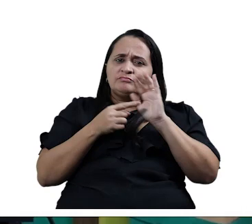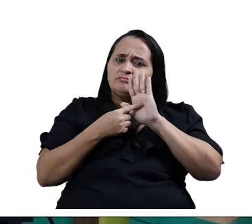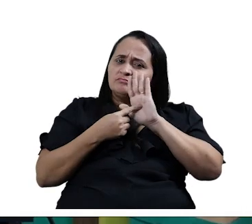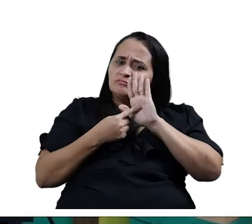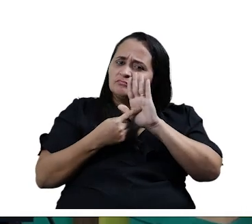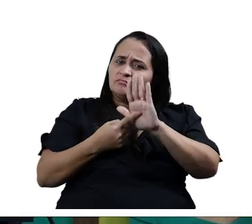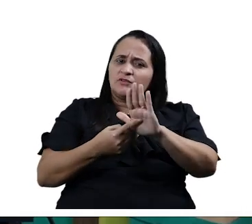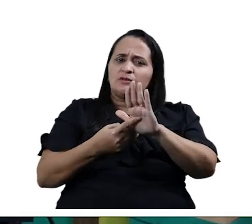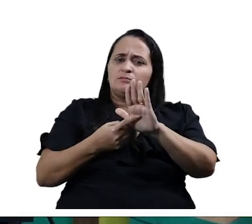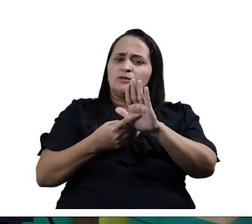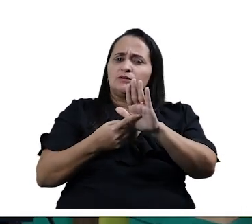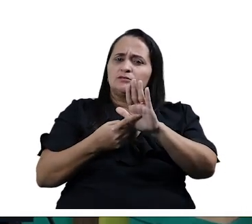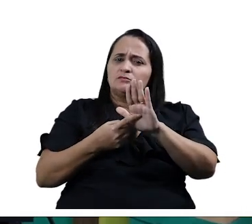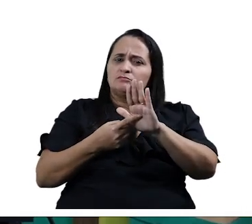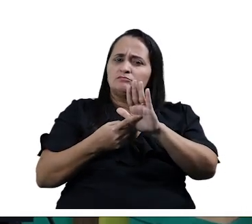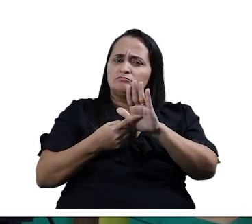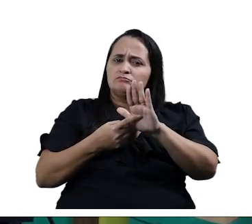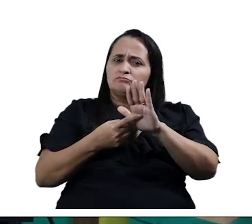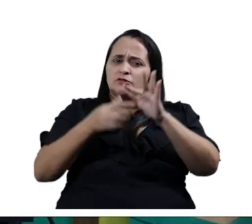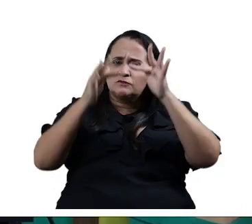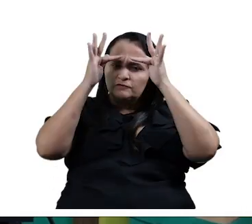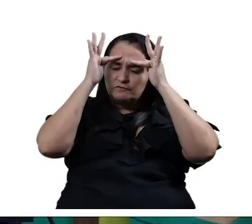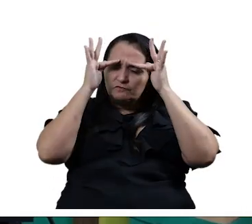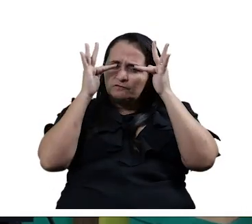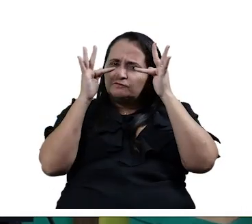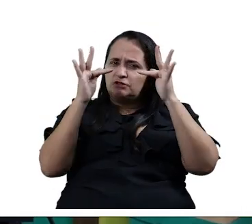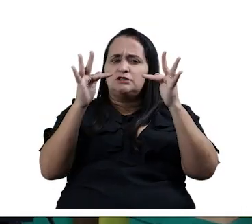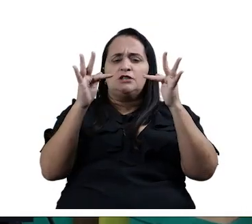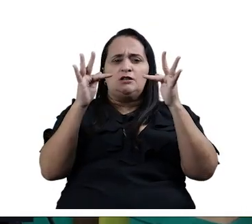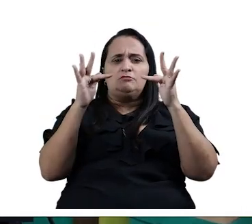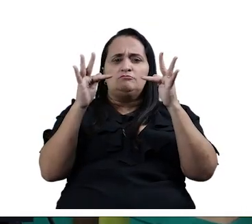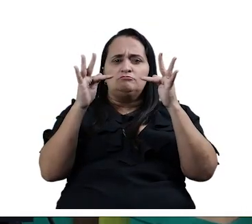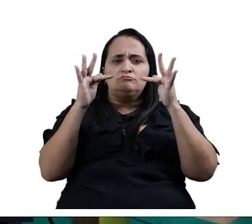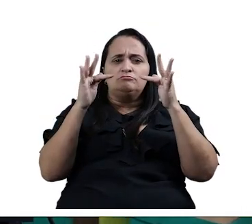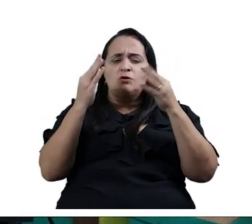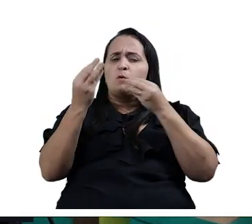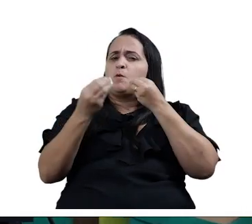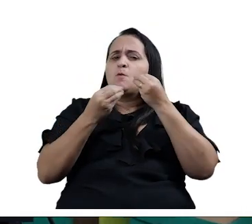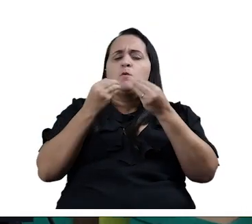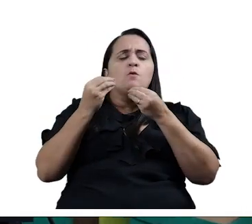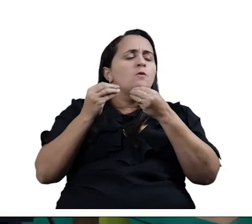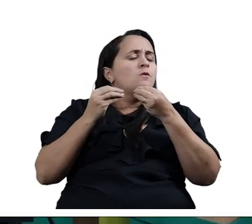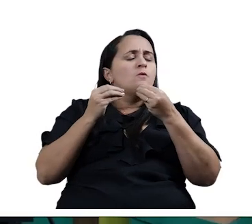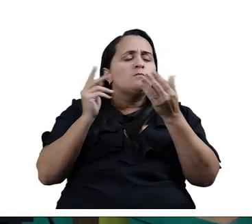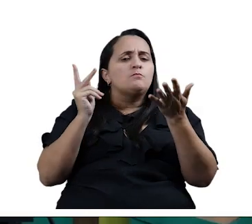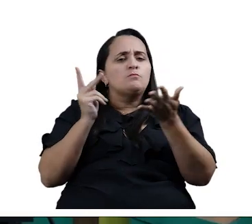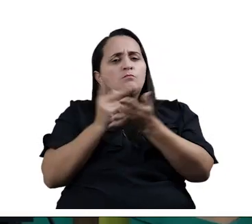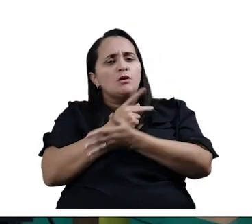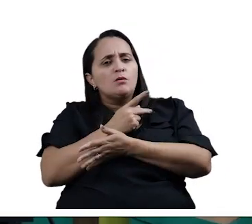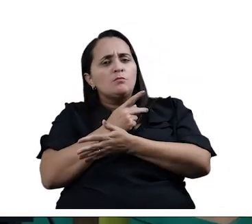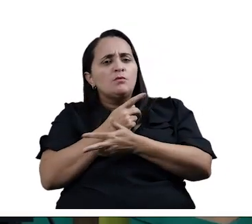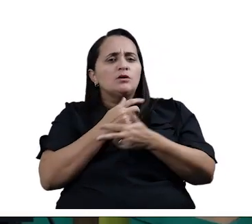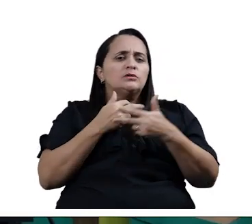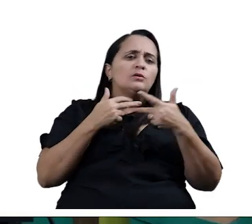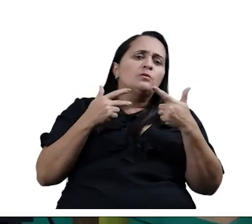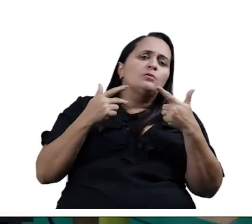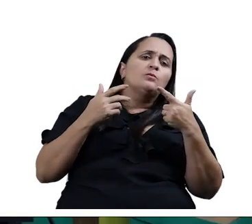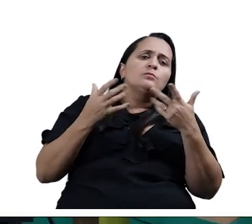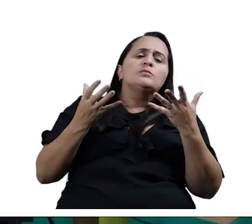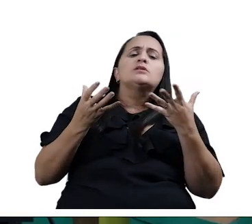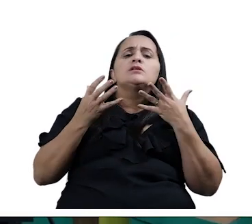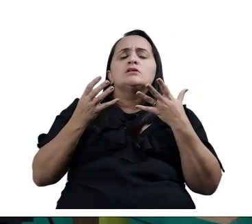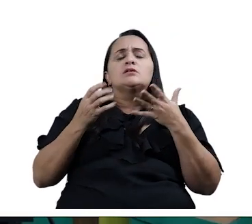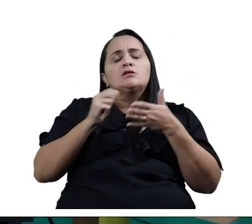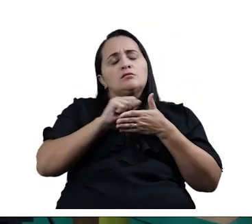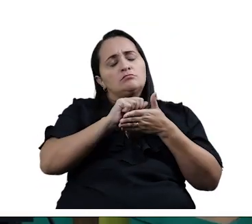que apresente de maneira bem fiel a circunstância ou fato aquele que ela